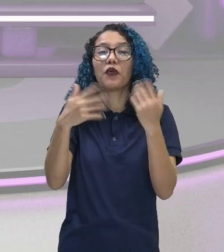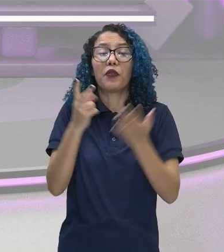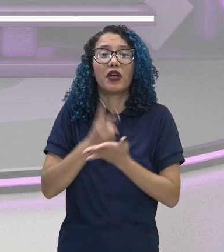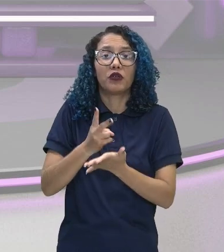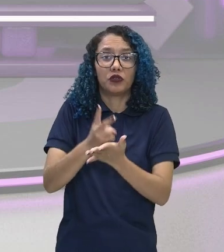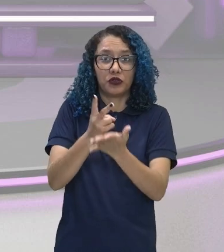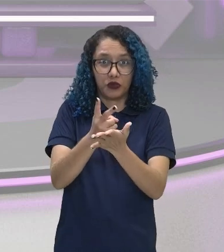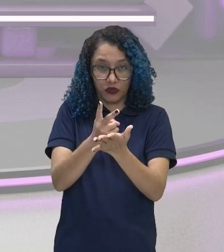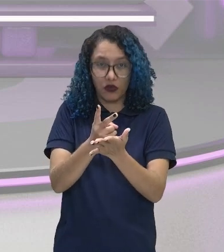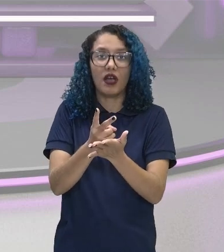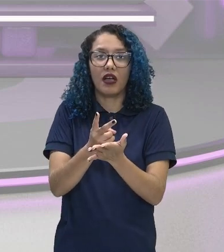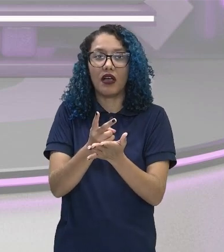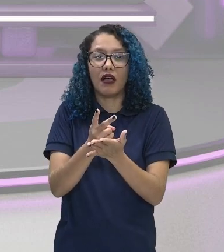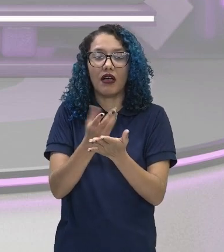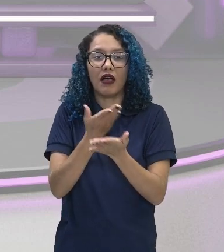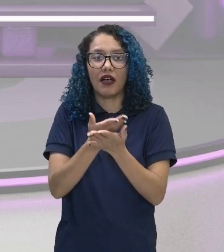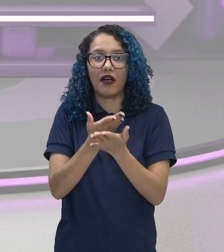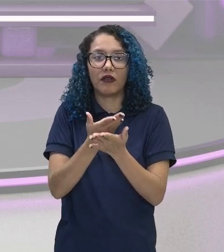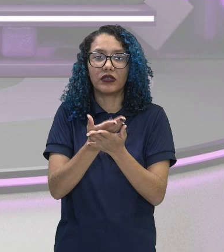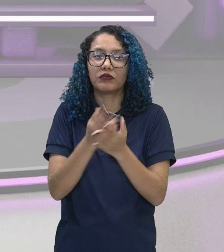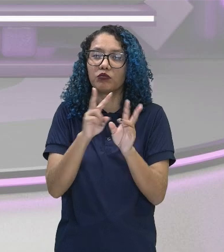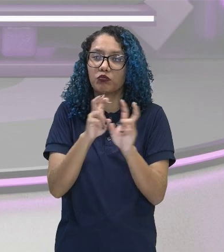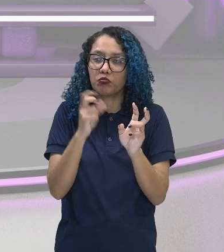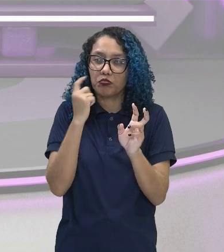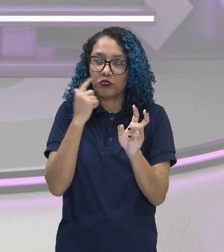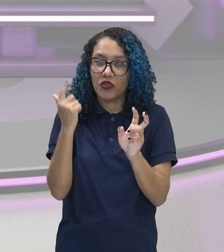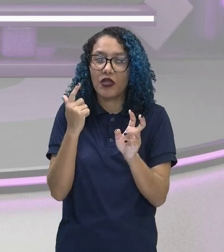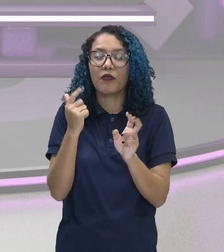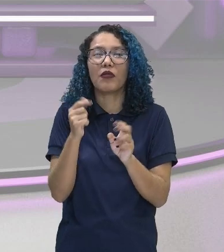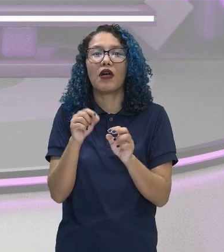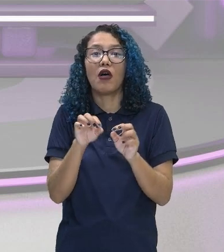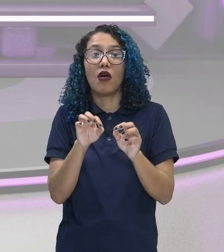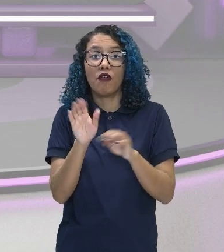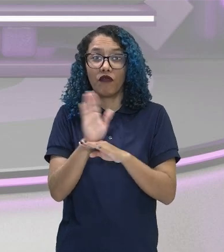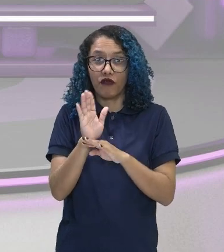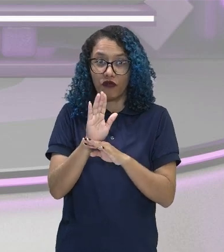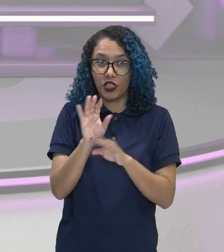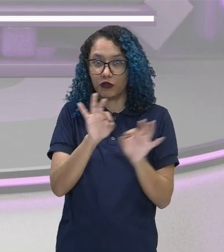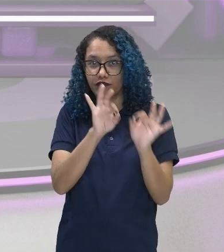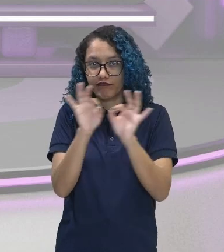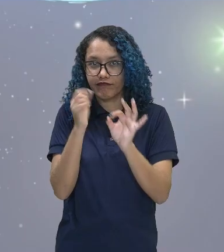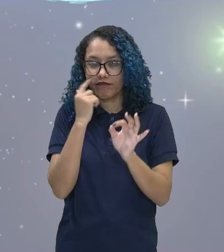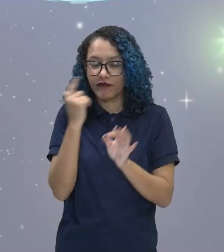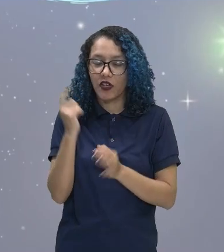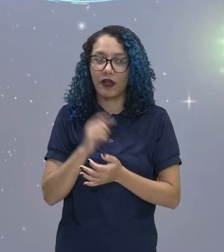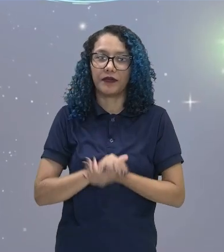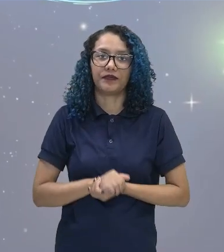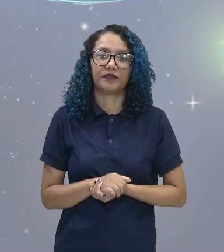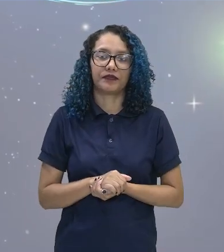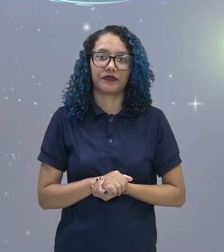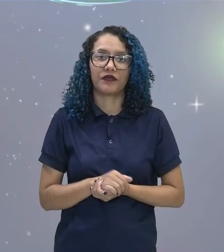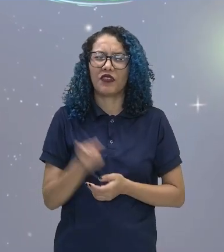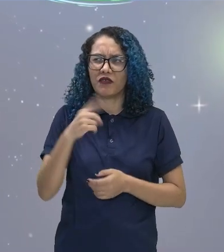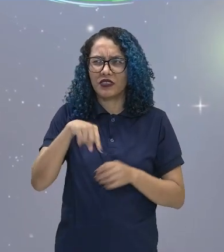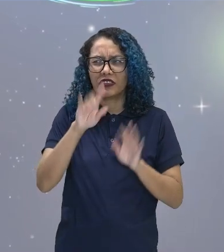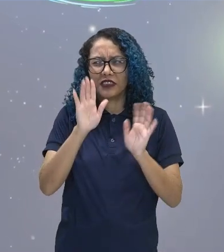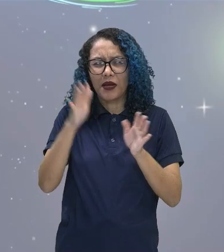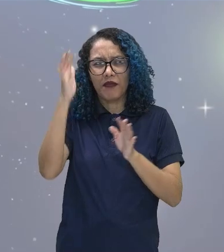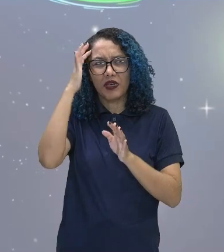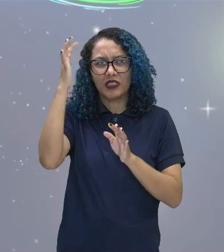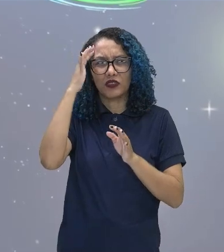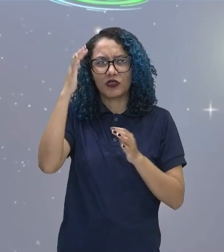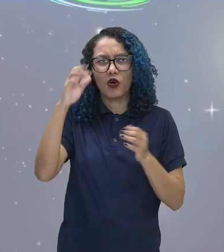aqui sobre potência de base 10, eu preparei um material bem legal para vocês. Acompanhe esse material. Já imaginou o tamanho do